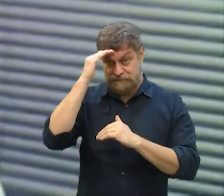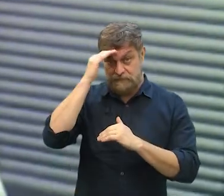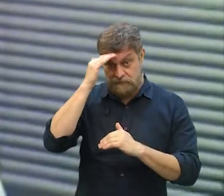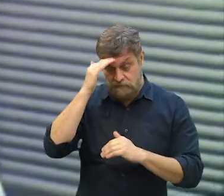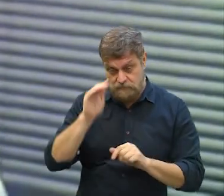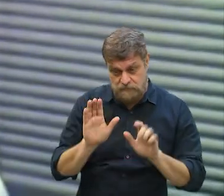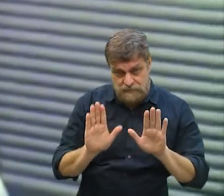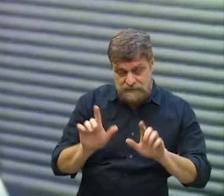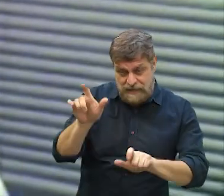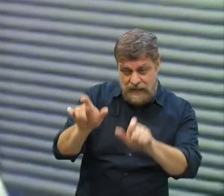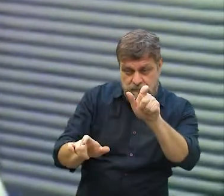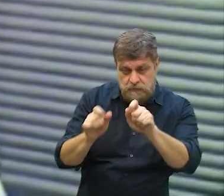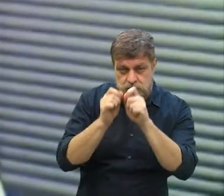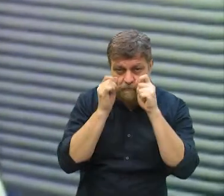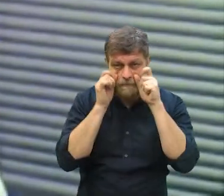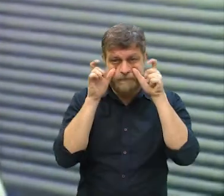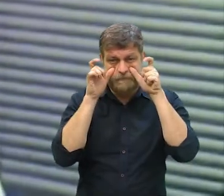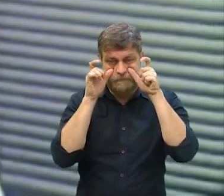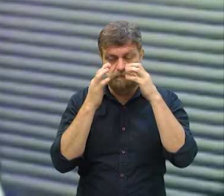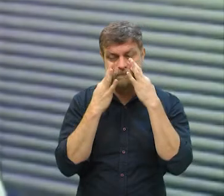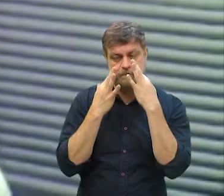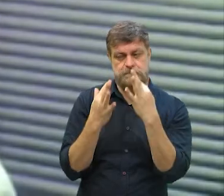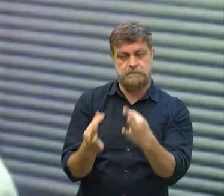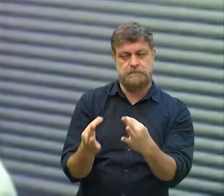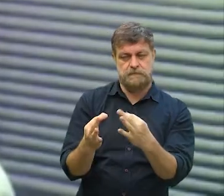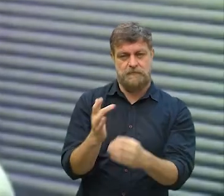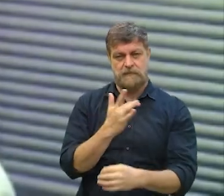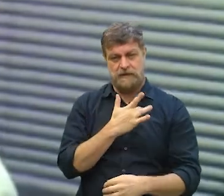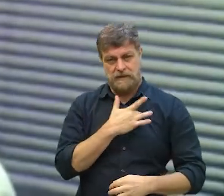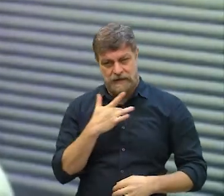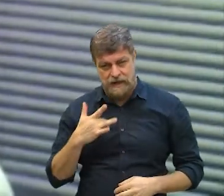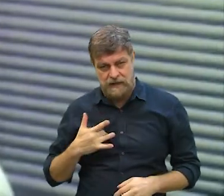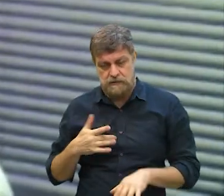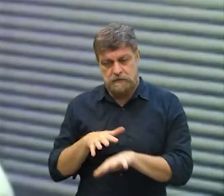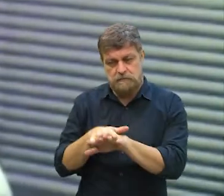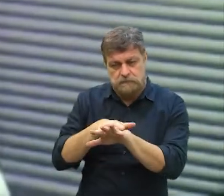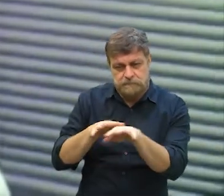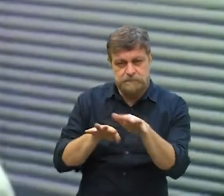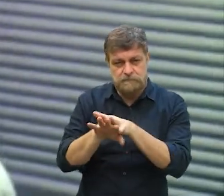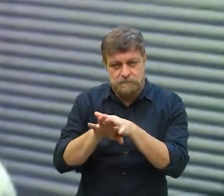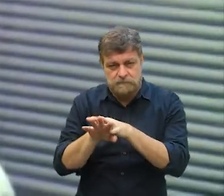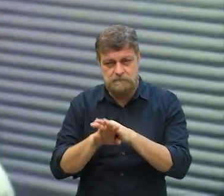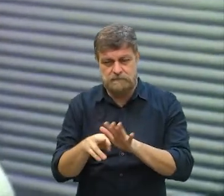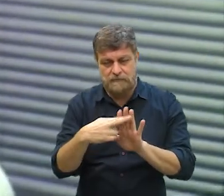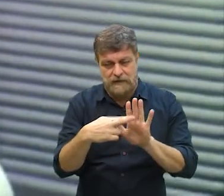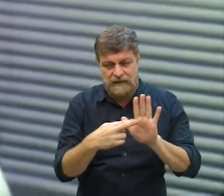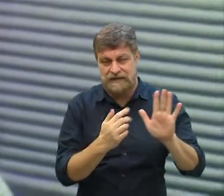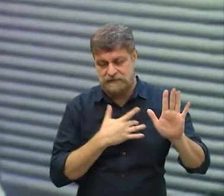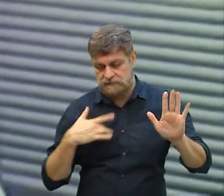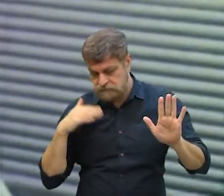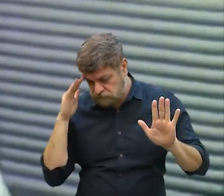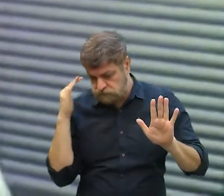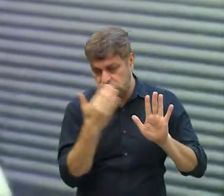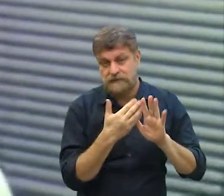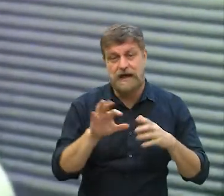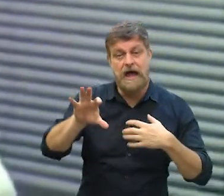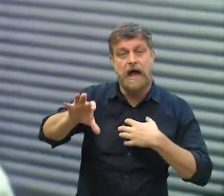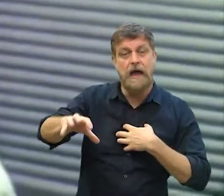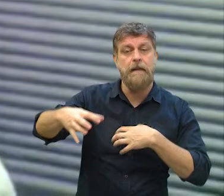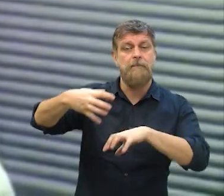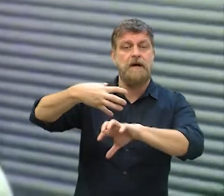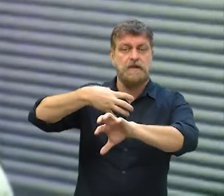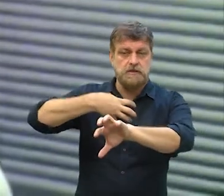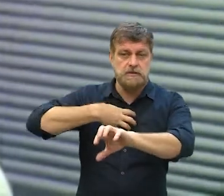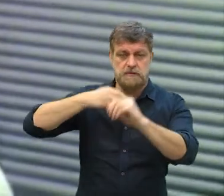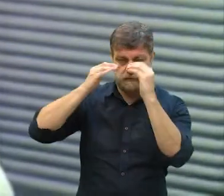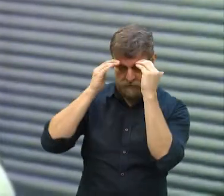serviu sim para as pessoas ficarem mais atentas à saúde, à higiene, ao cuidado, à empatia com o próximo, a